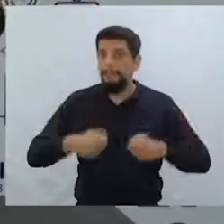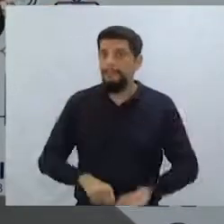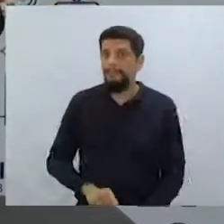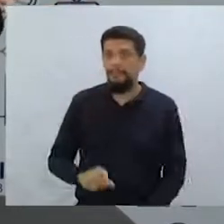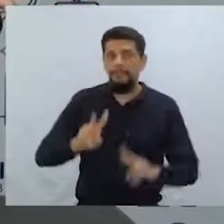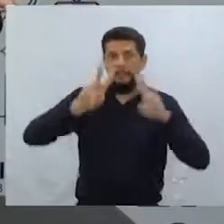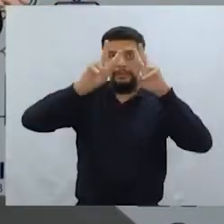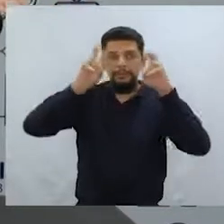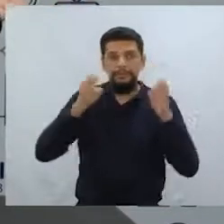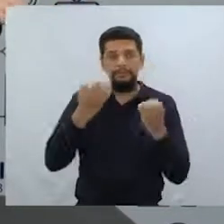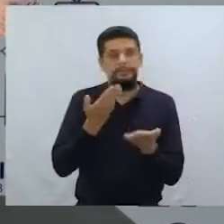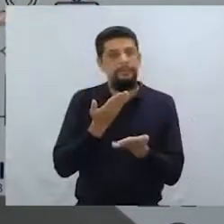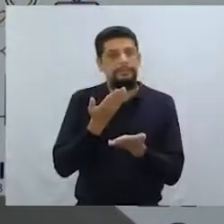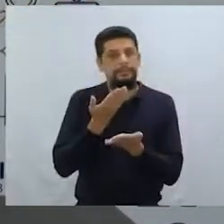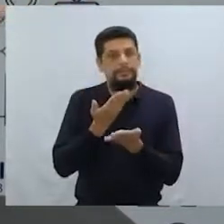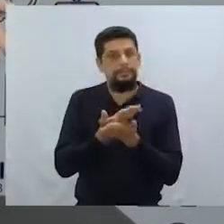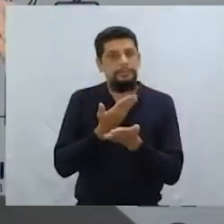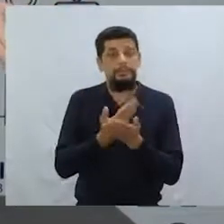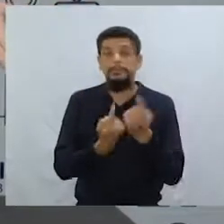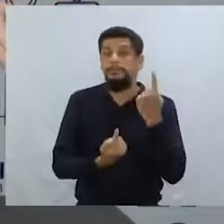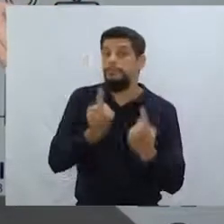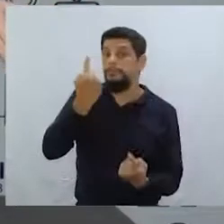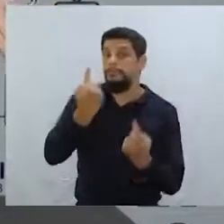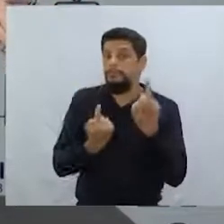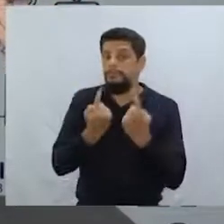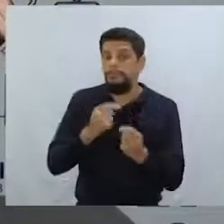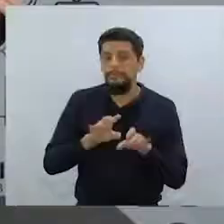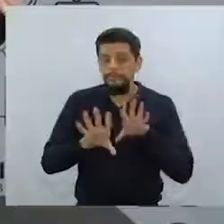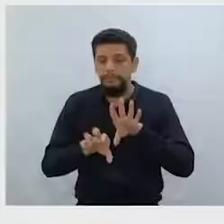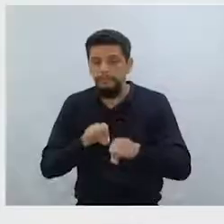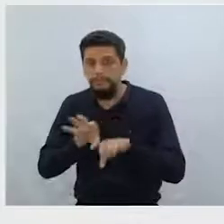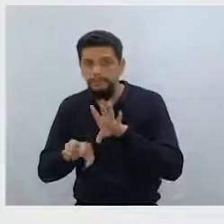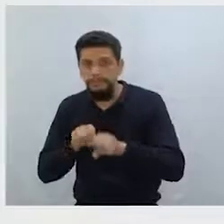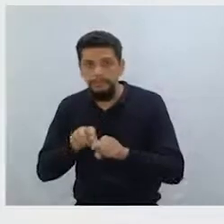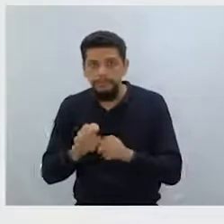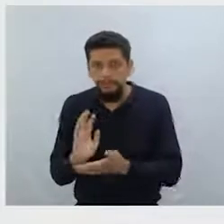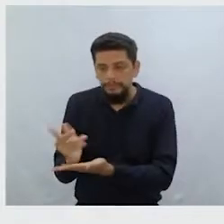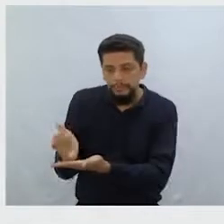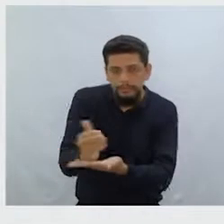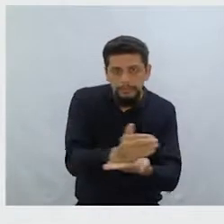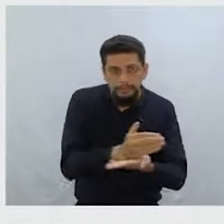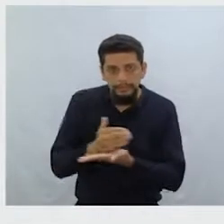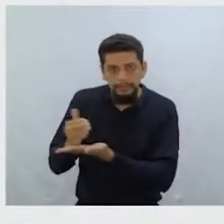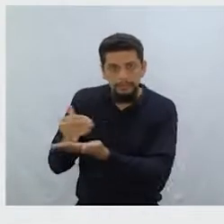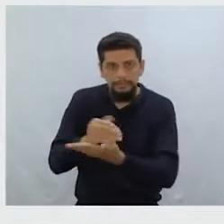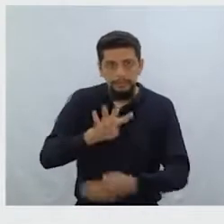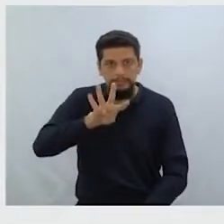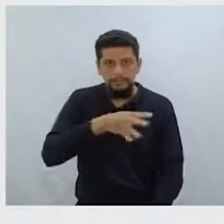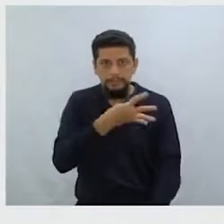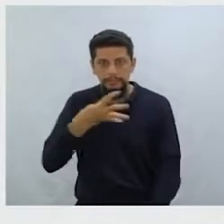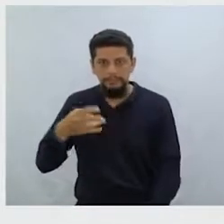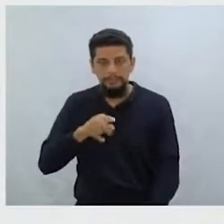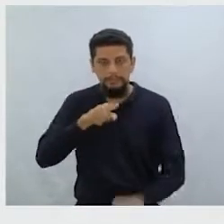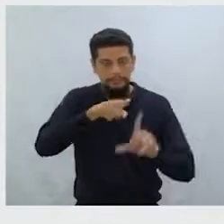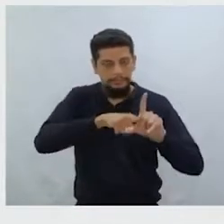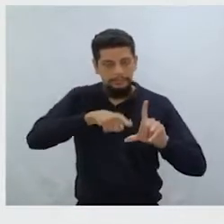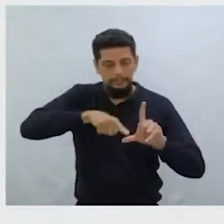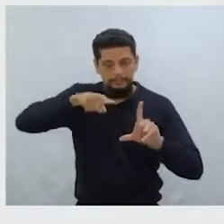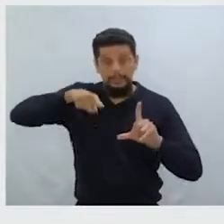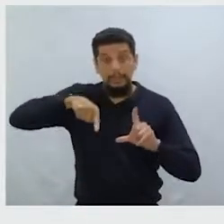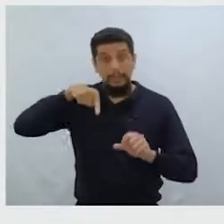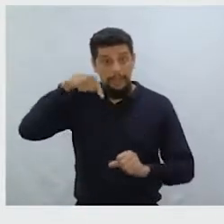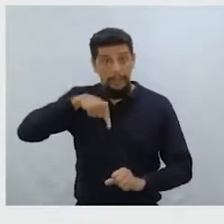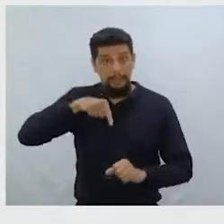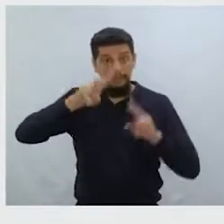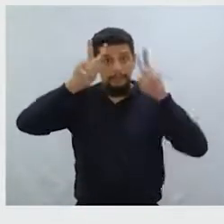de estimação, o tema da nossa aula é qual? Coleta e organização de dados em tabelas e gráficos. Não